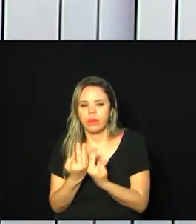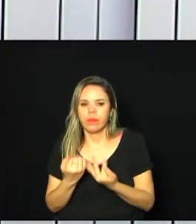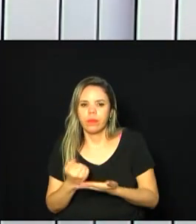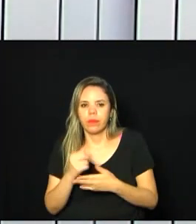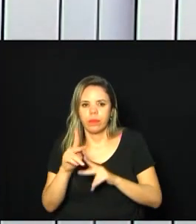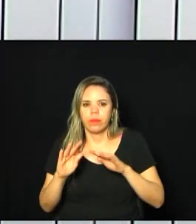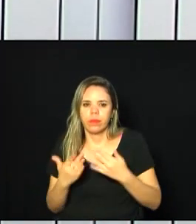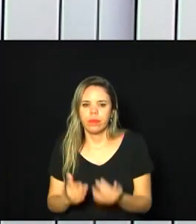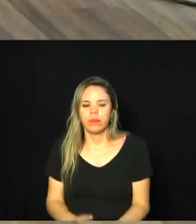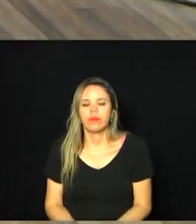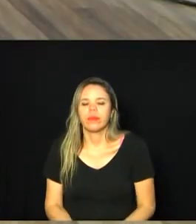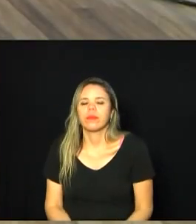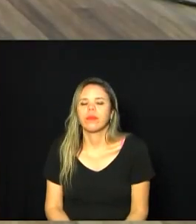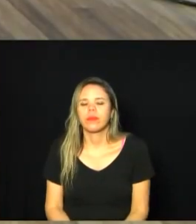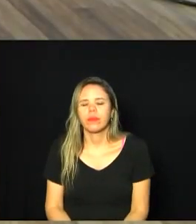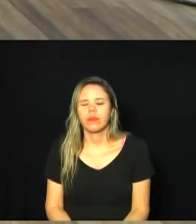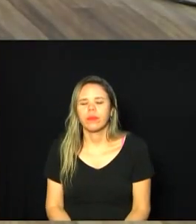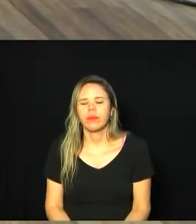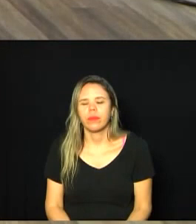mais bairros?